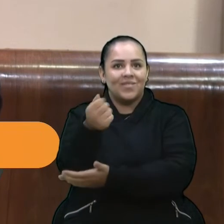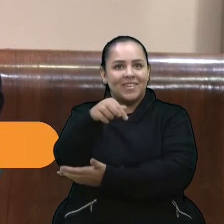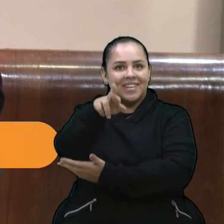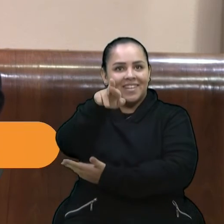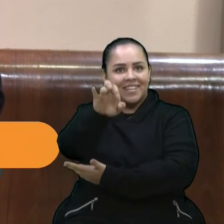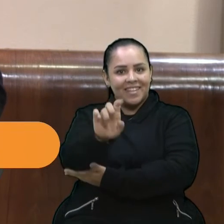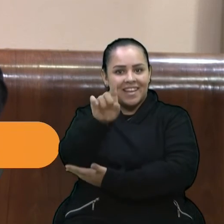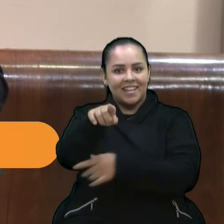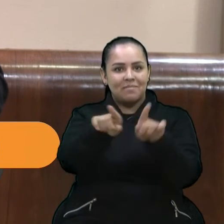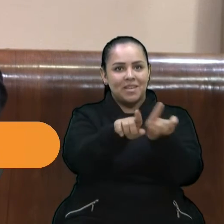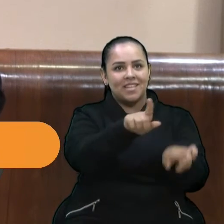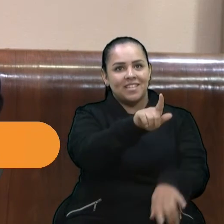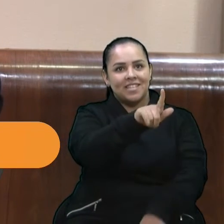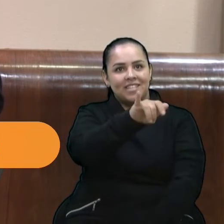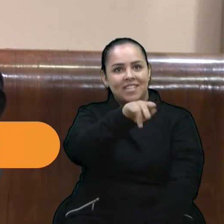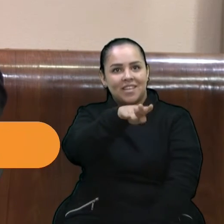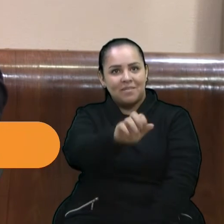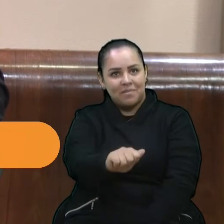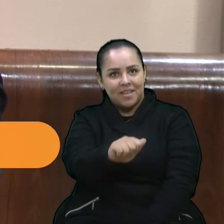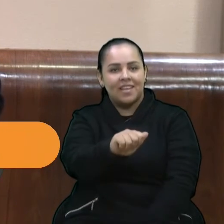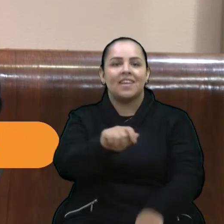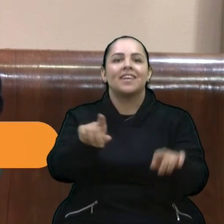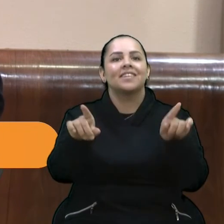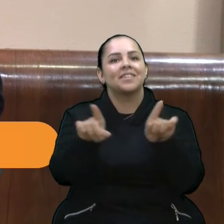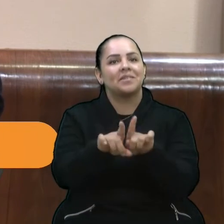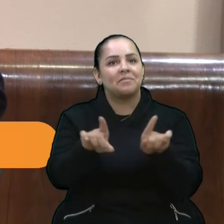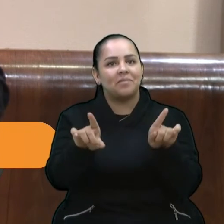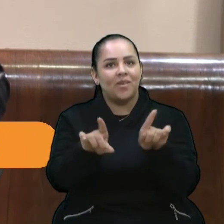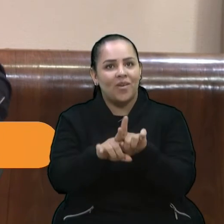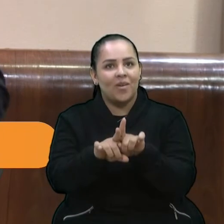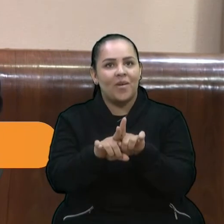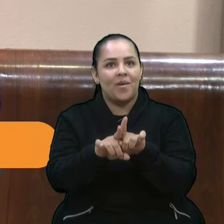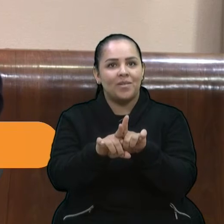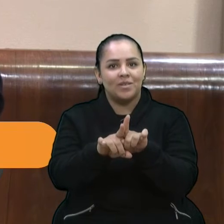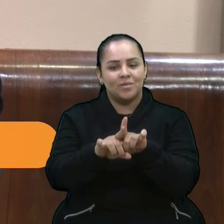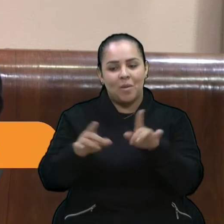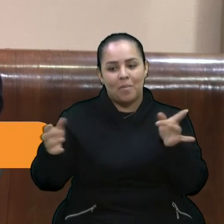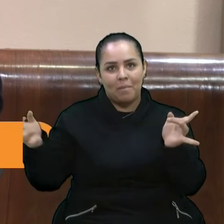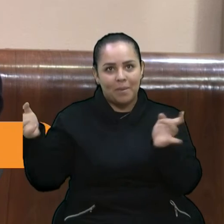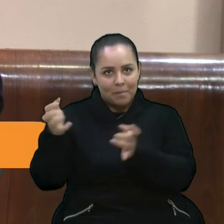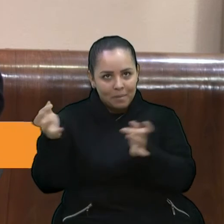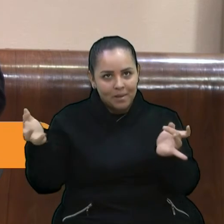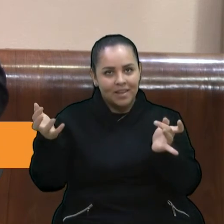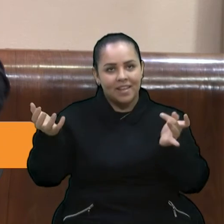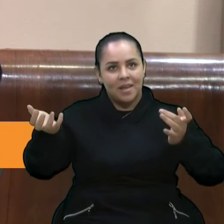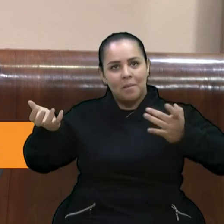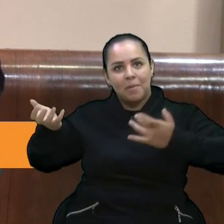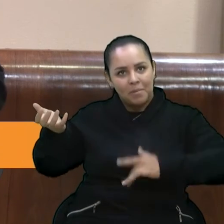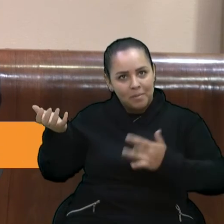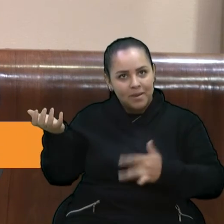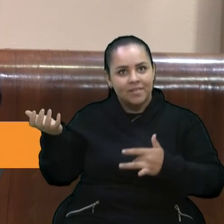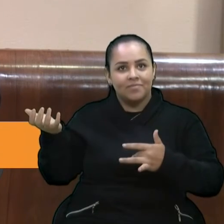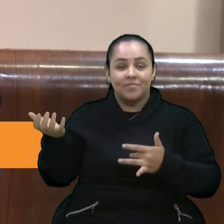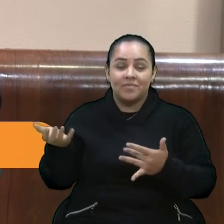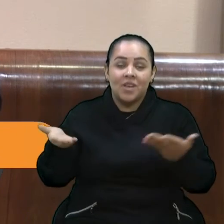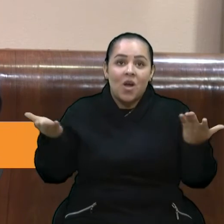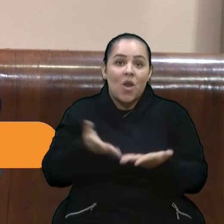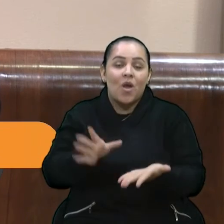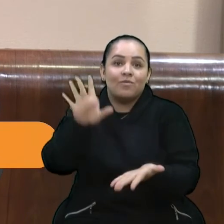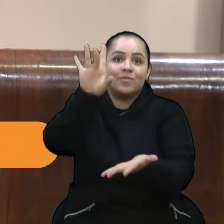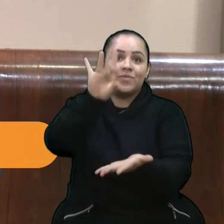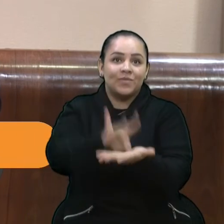duo com acordeon e também com o baixo 6 cordas. Muito bonito. E assim, oficialmente,